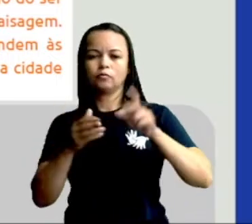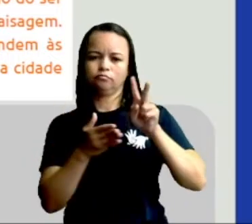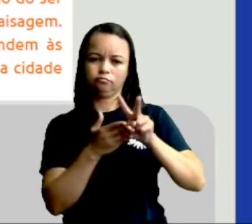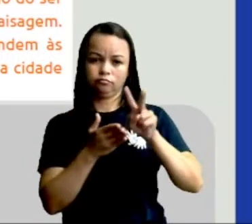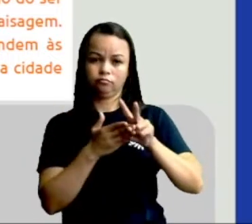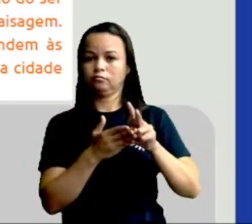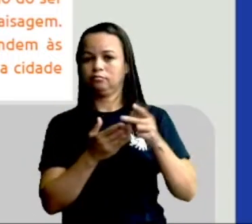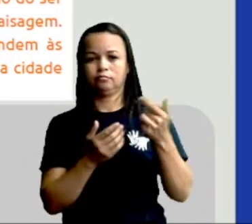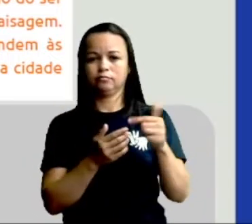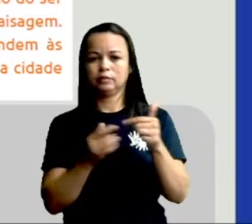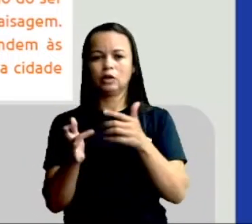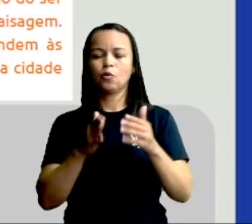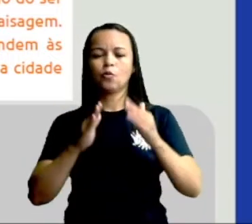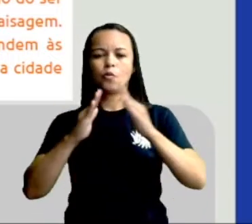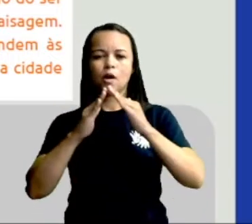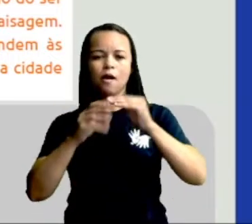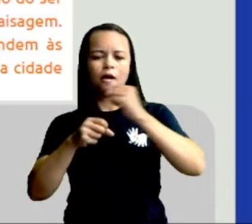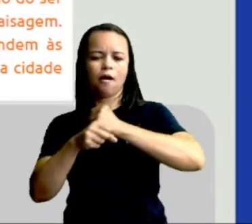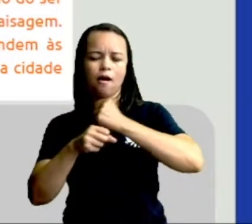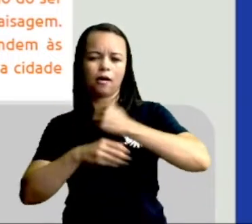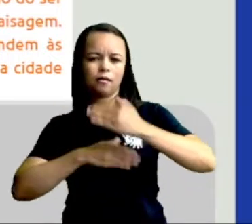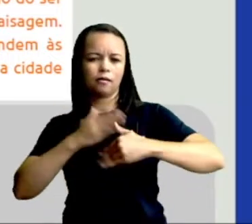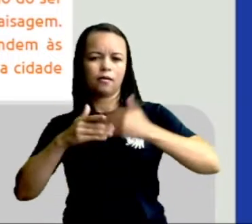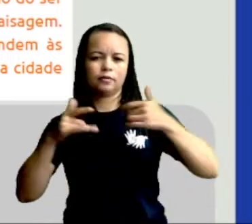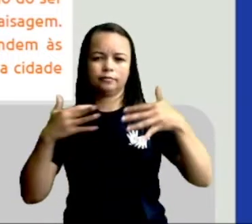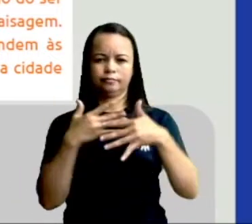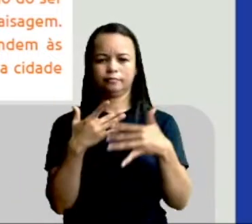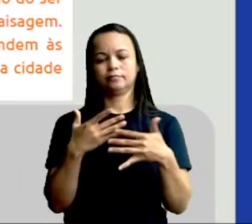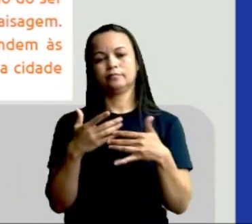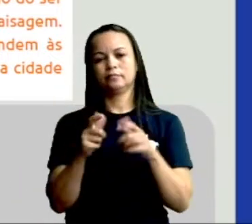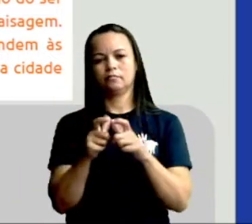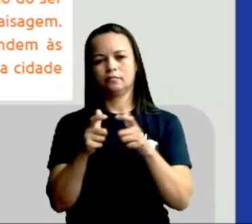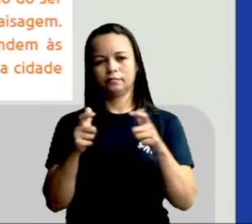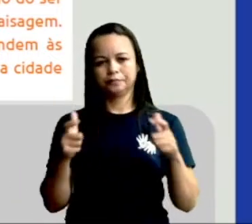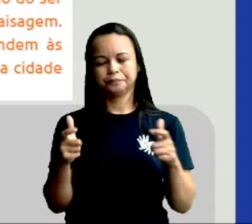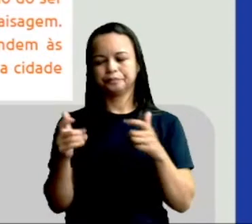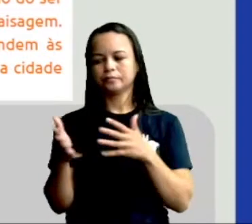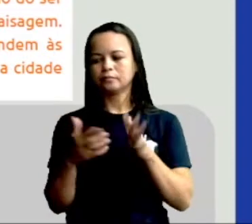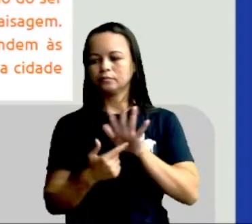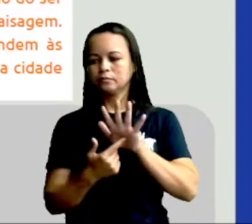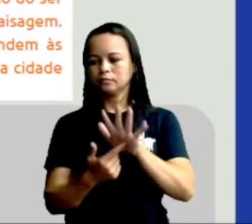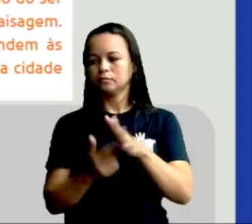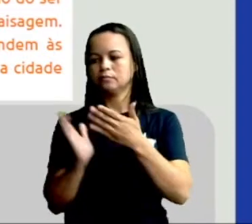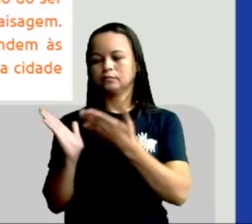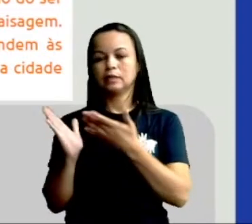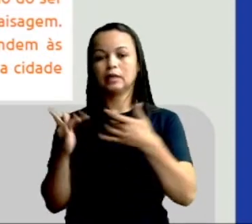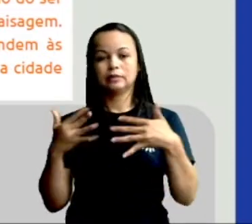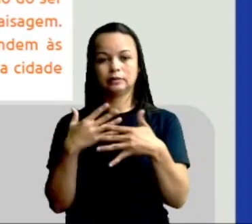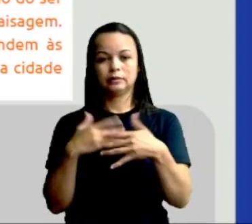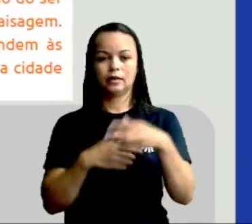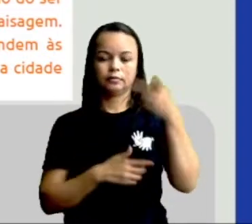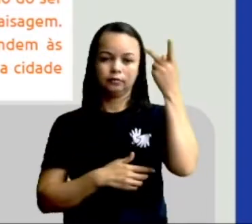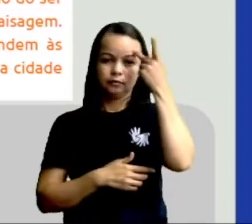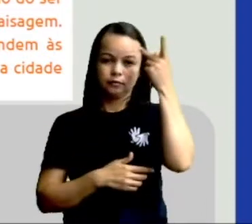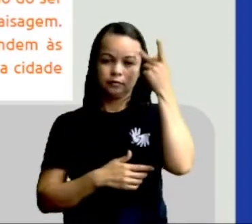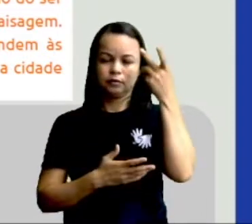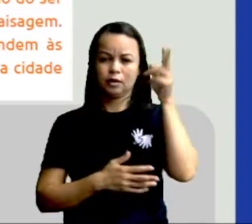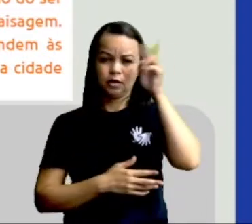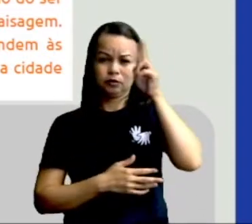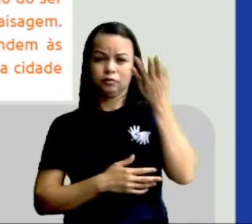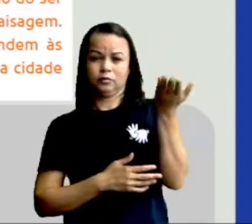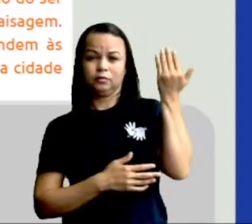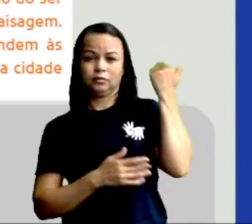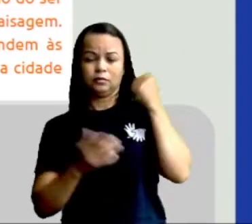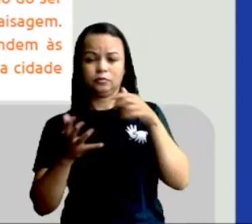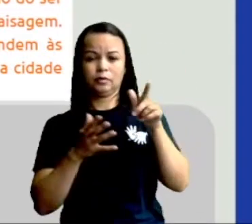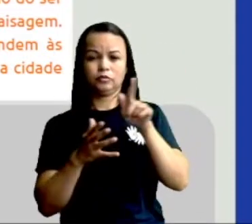pelos índios por um construindo casas as cidades foram evoluindo e aí a gente vê essa imagem aí o da cidade de São Paulo ao longo da eu